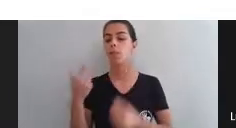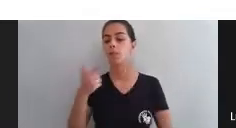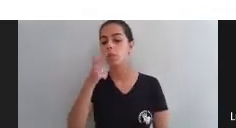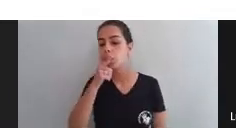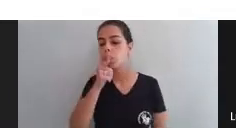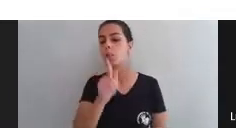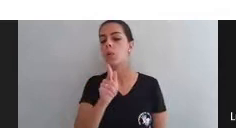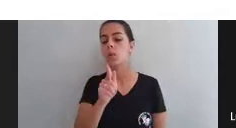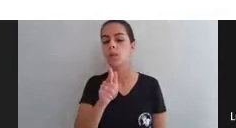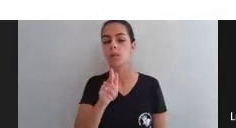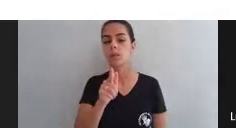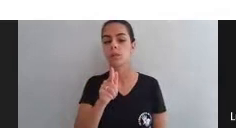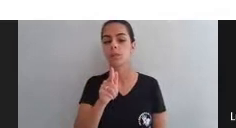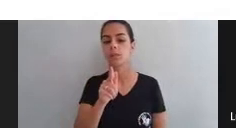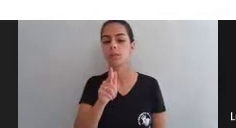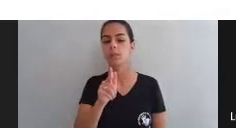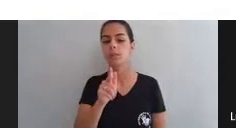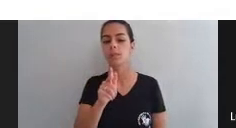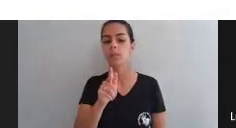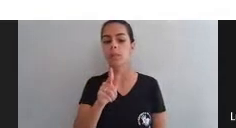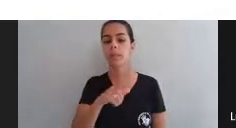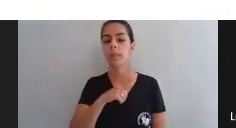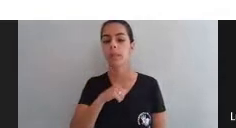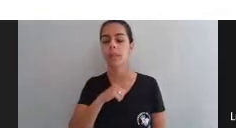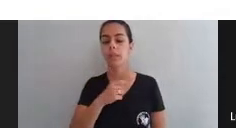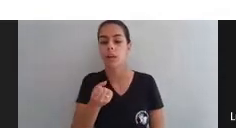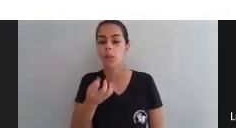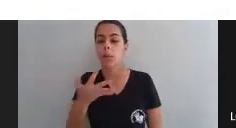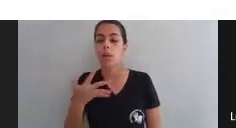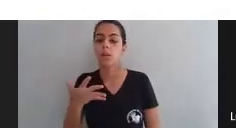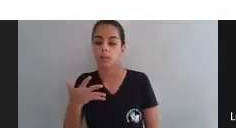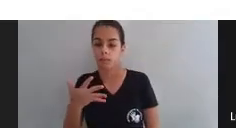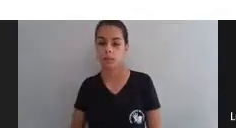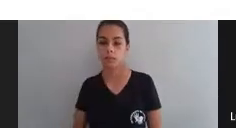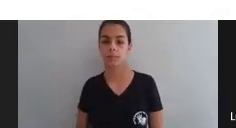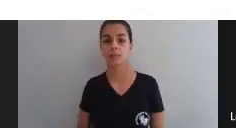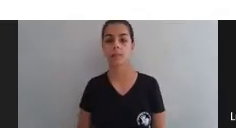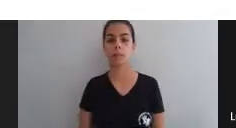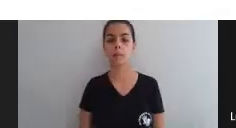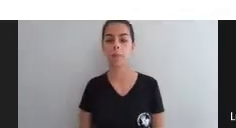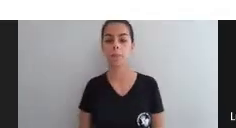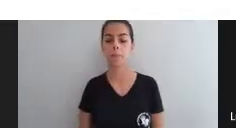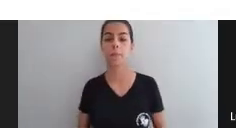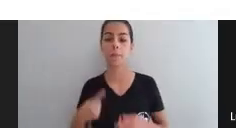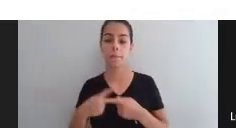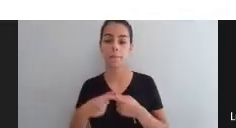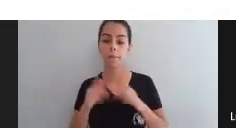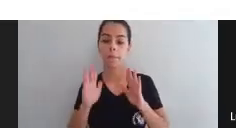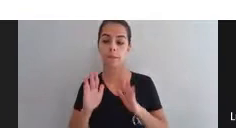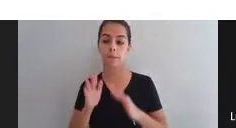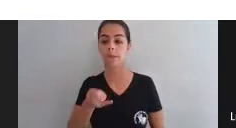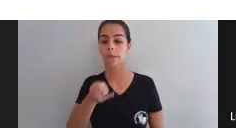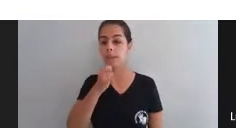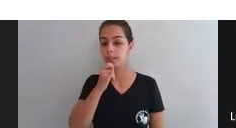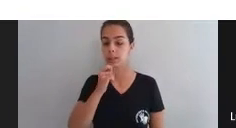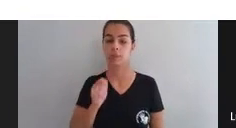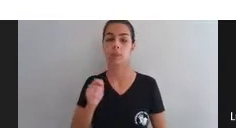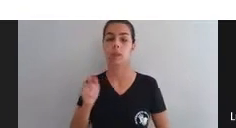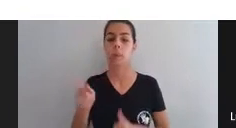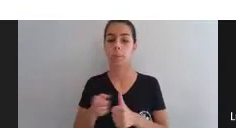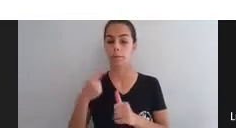consegue ter uma certa quantificação disso. Porque, por exemplo, a primeira lei, a gente